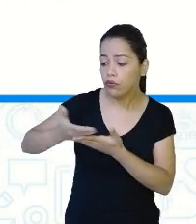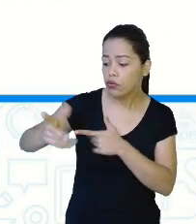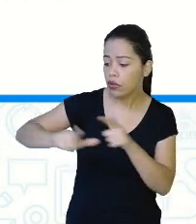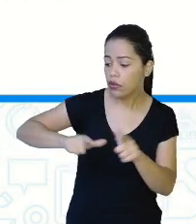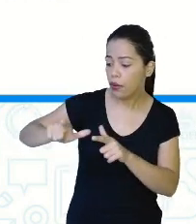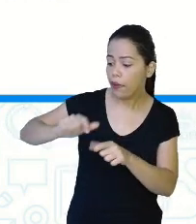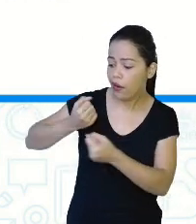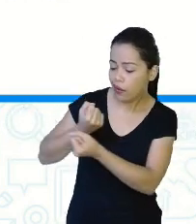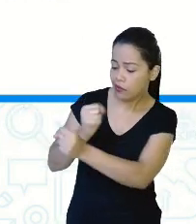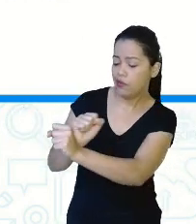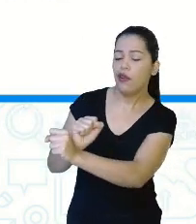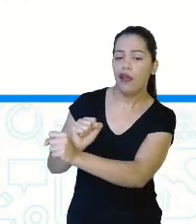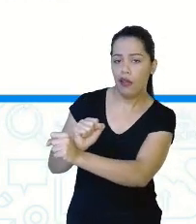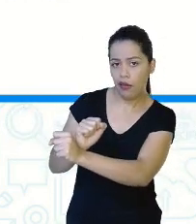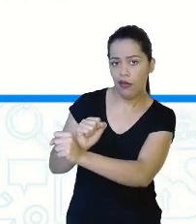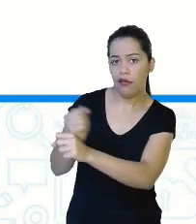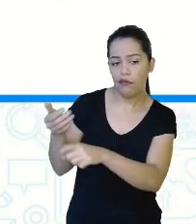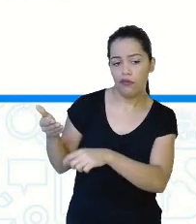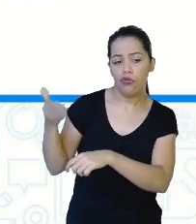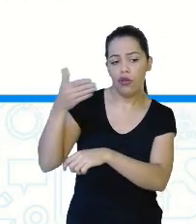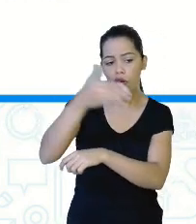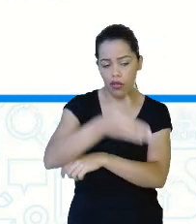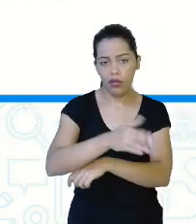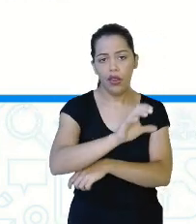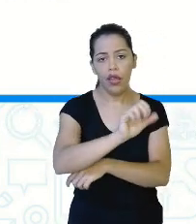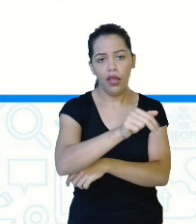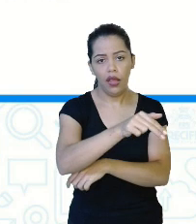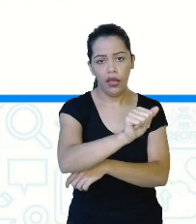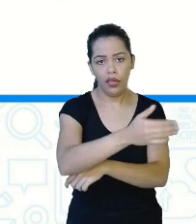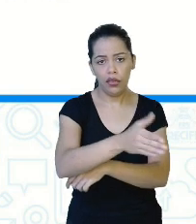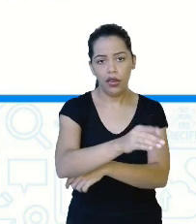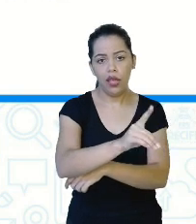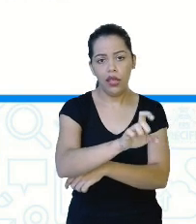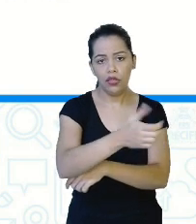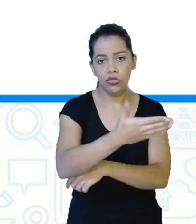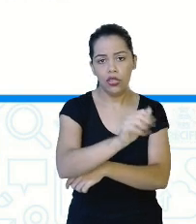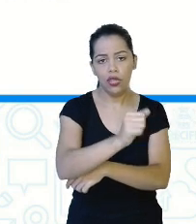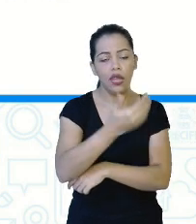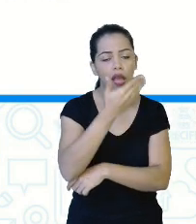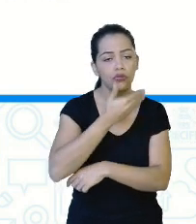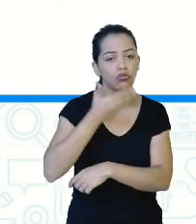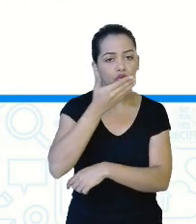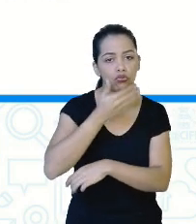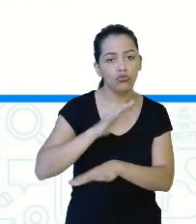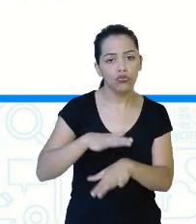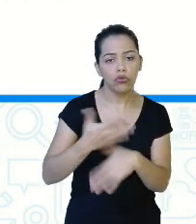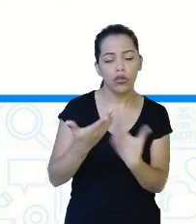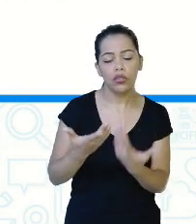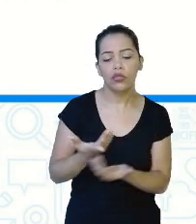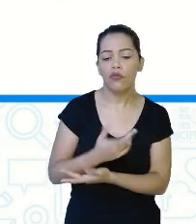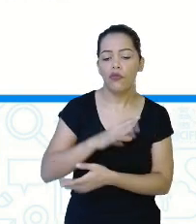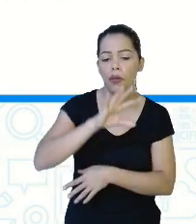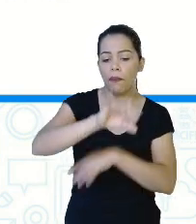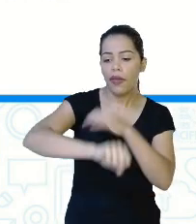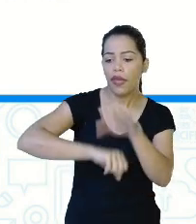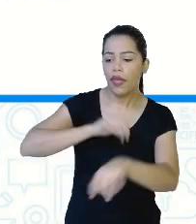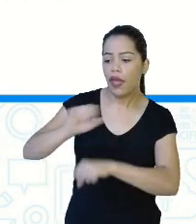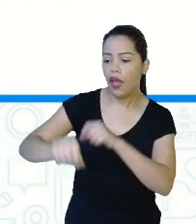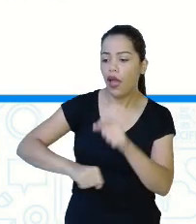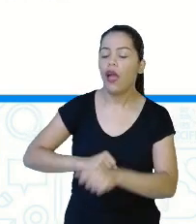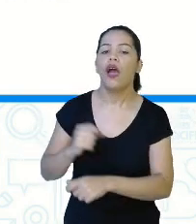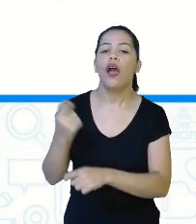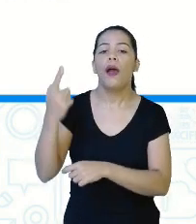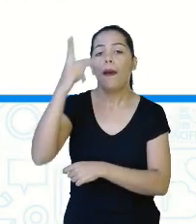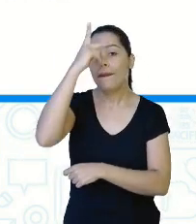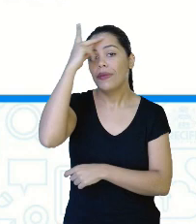forçado, trabalho escravo, foram buscar algumas pessoas longe. Essas pessoas eram